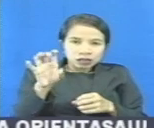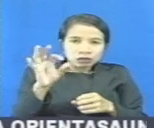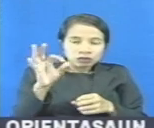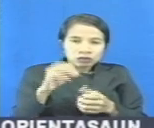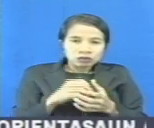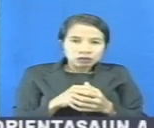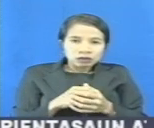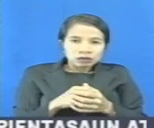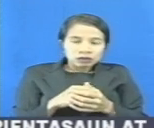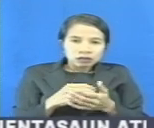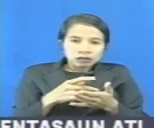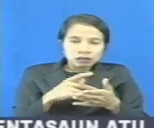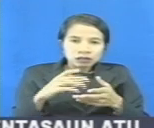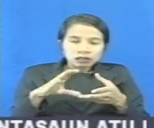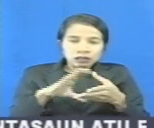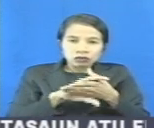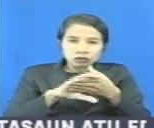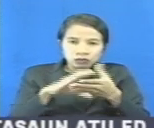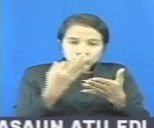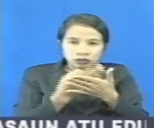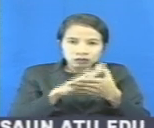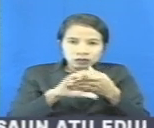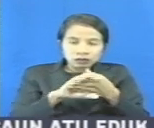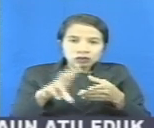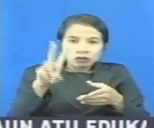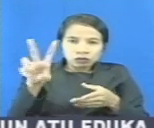297 pena tong osa da kes larai ne